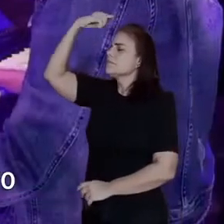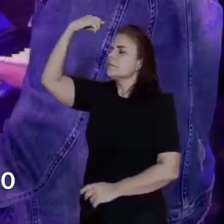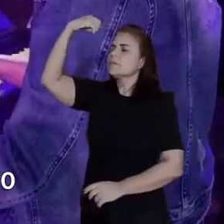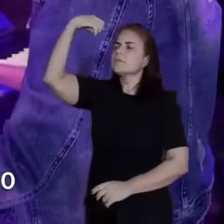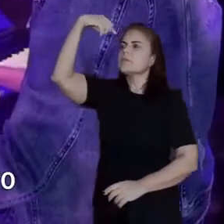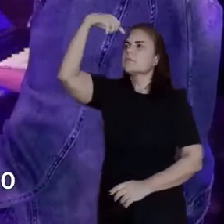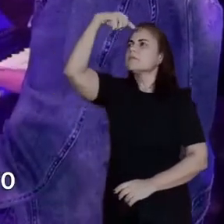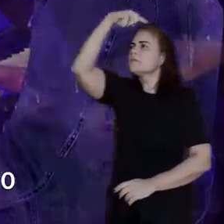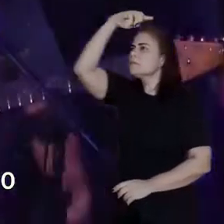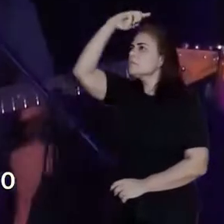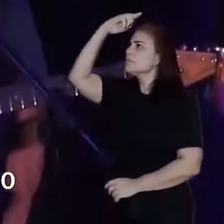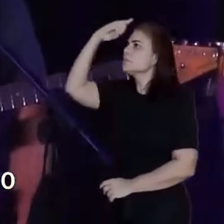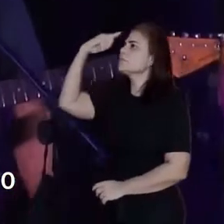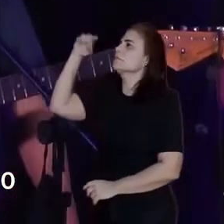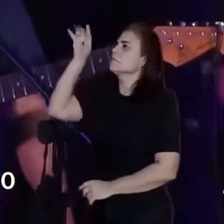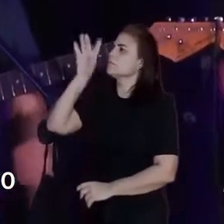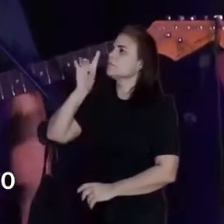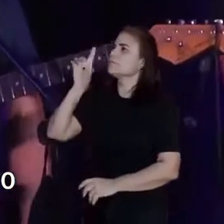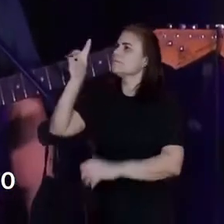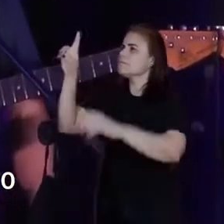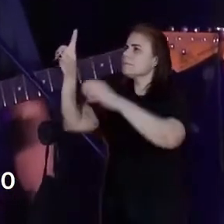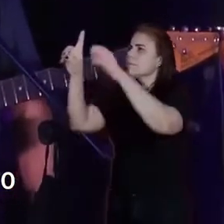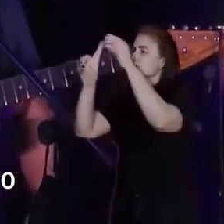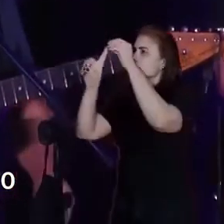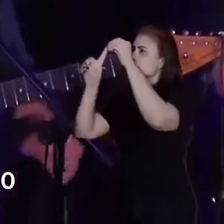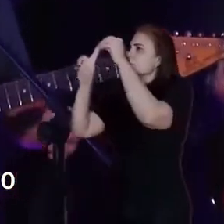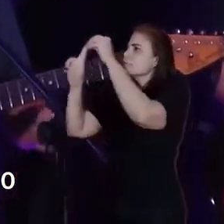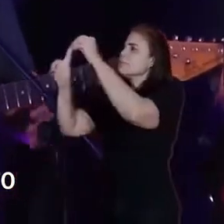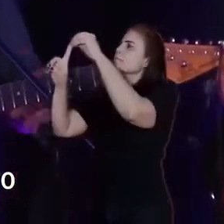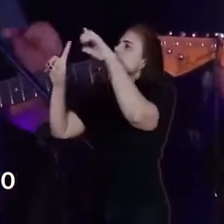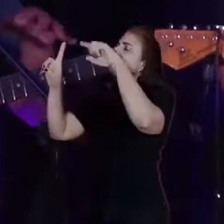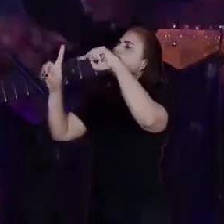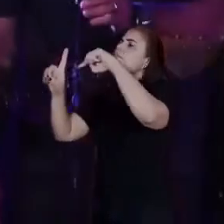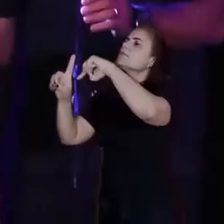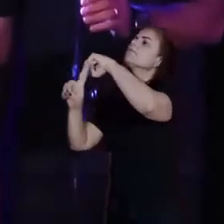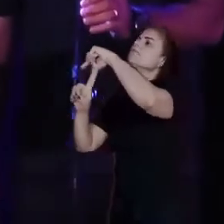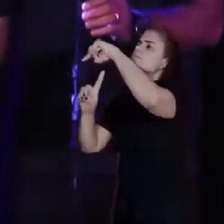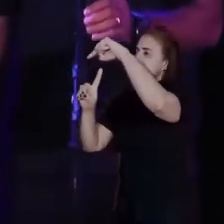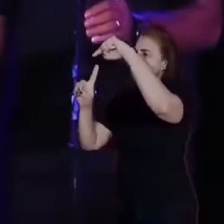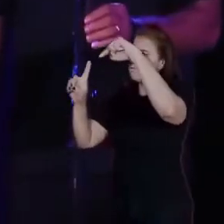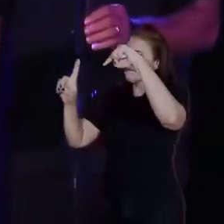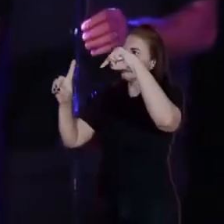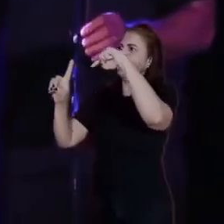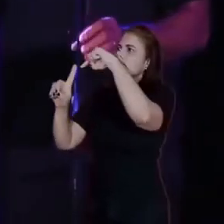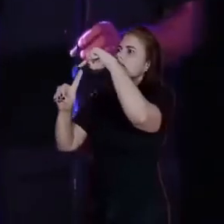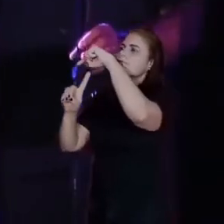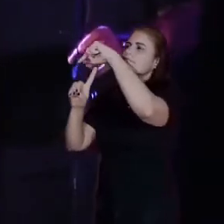A eu só tomei Sora